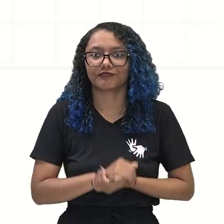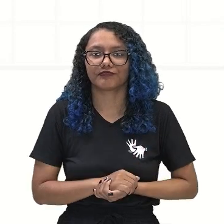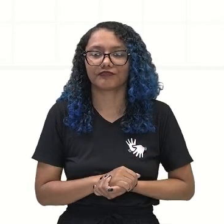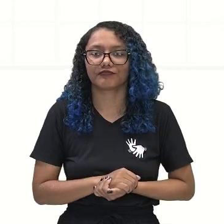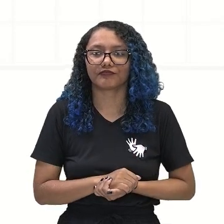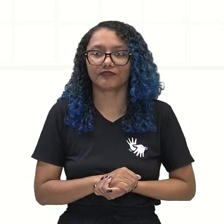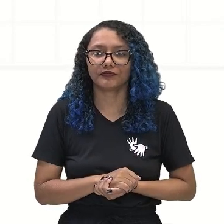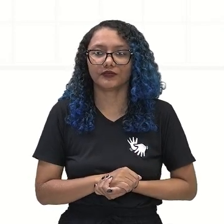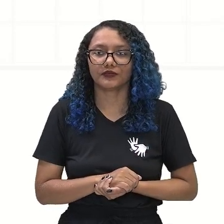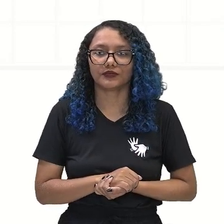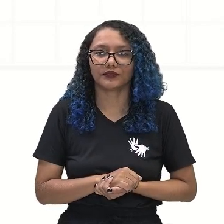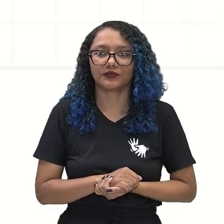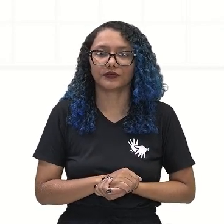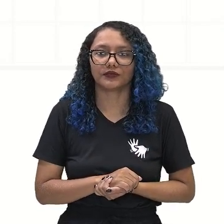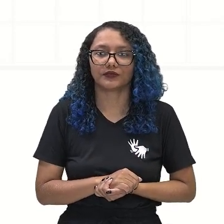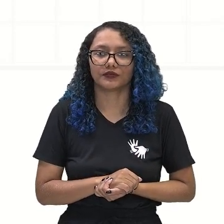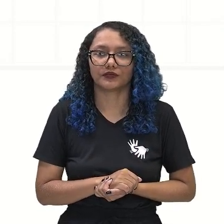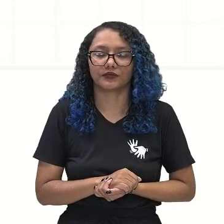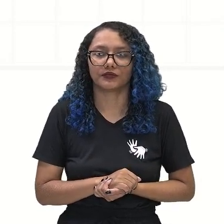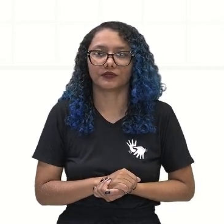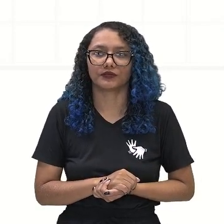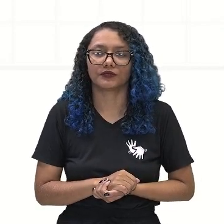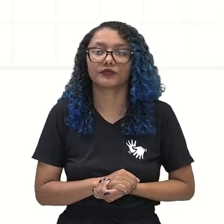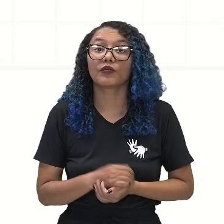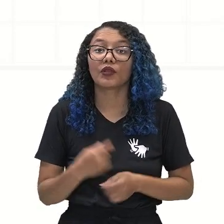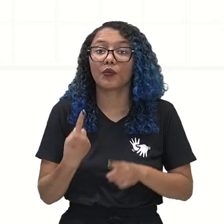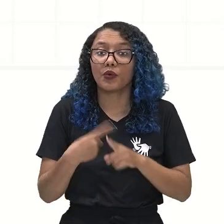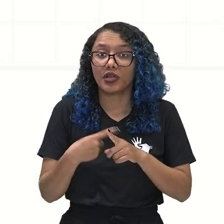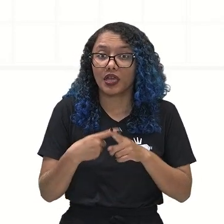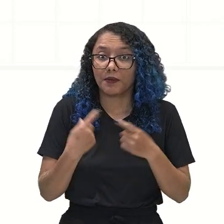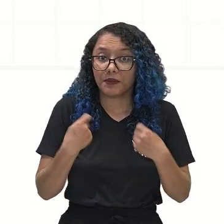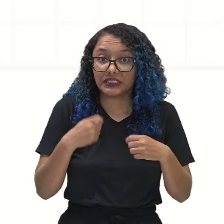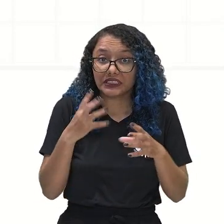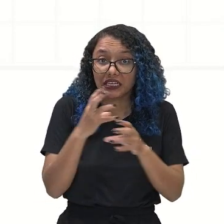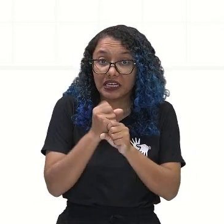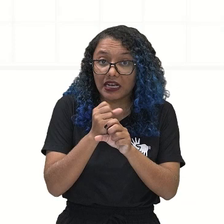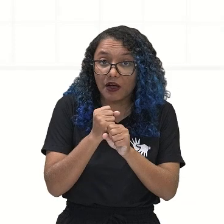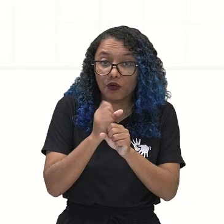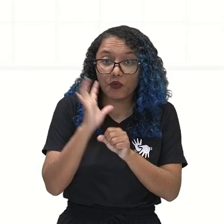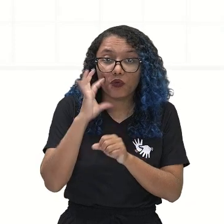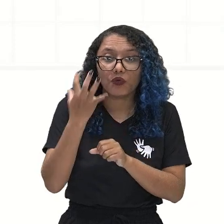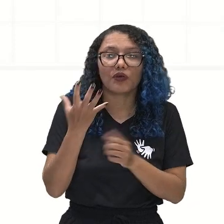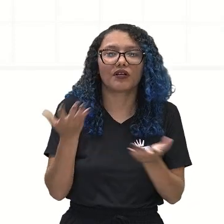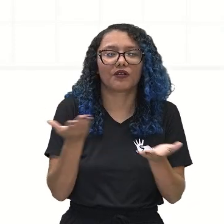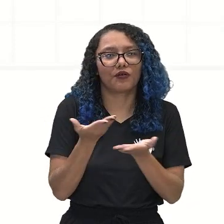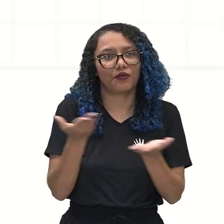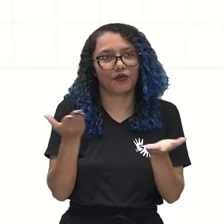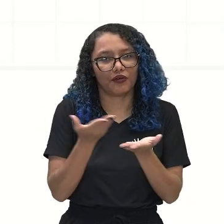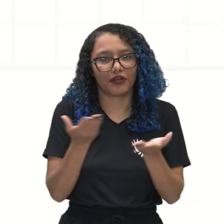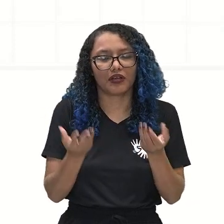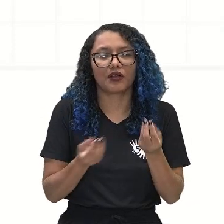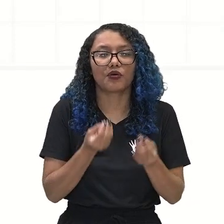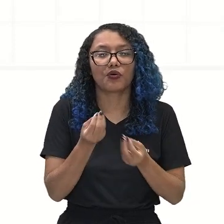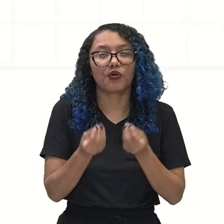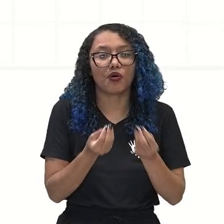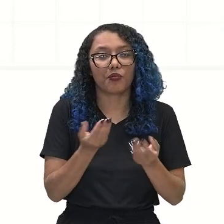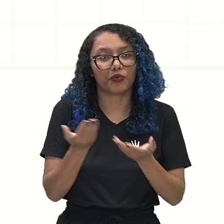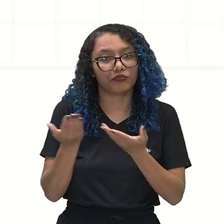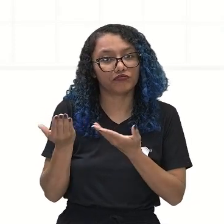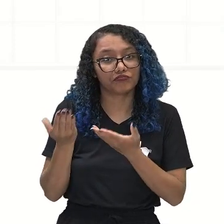nós temos que resolver. E onde é que está isso? Olha, através de um sistema de